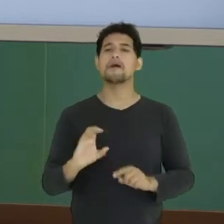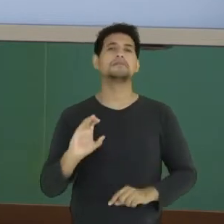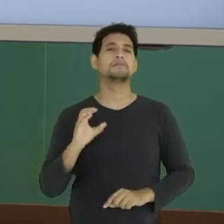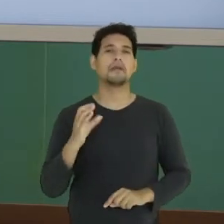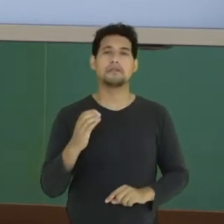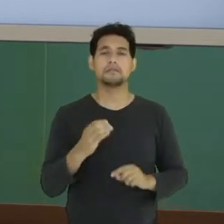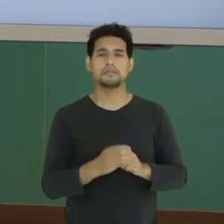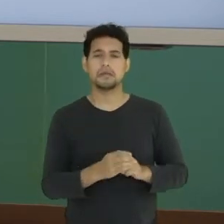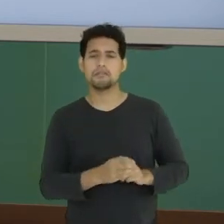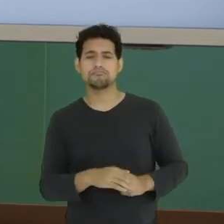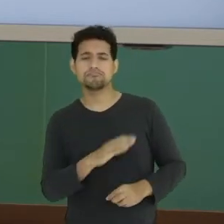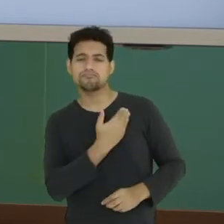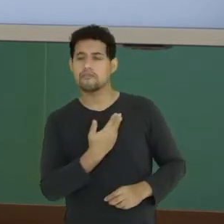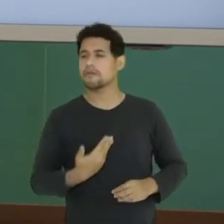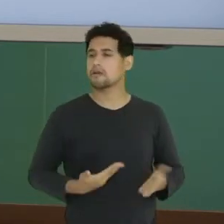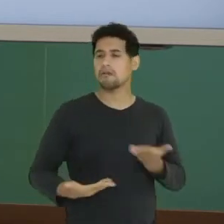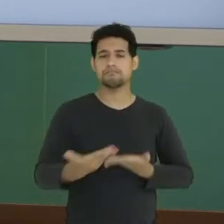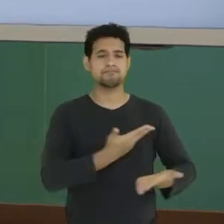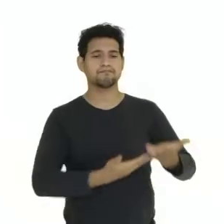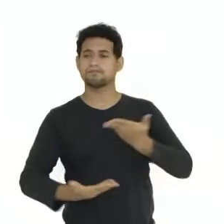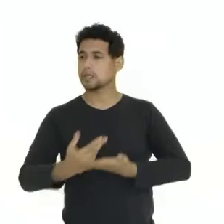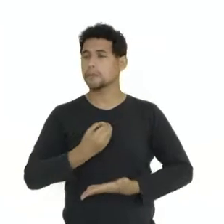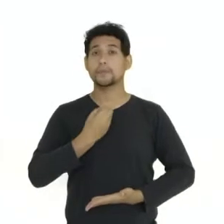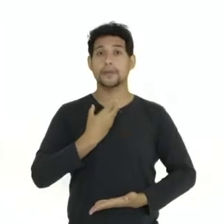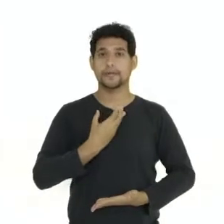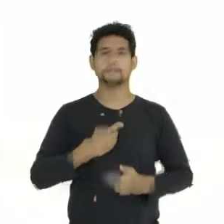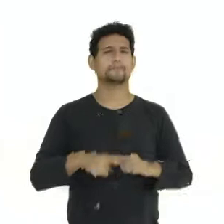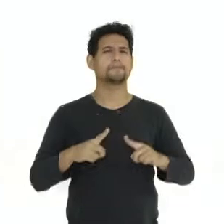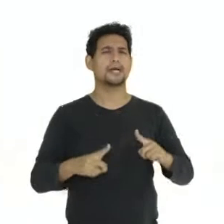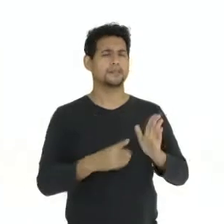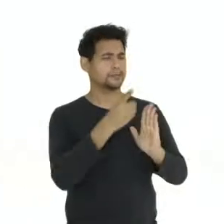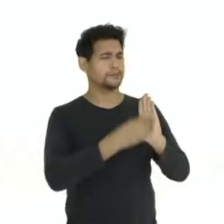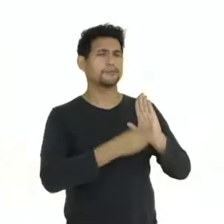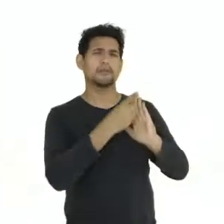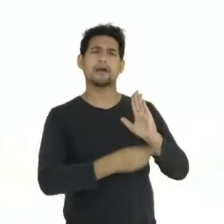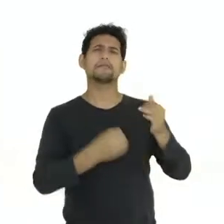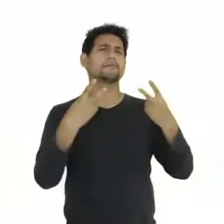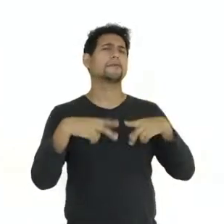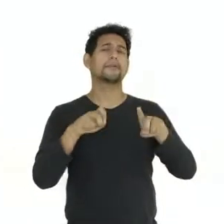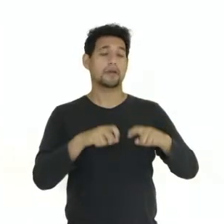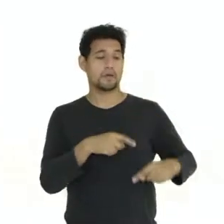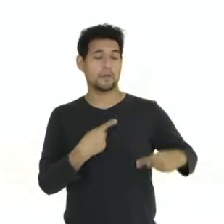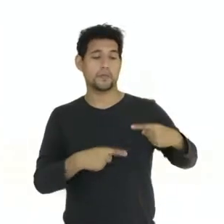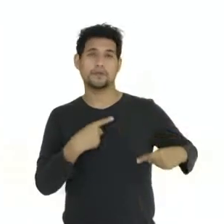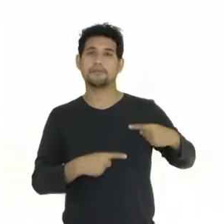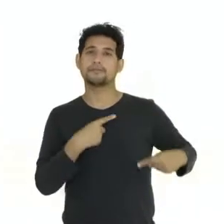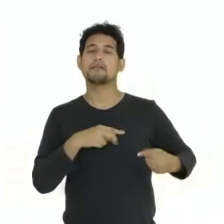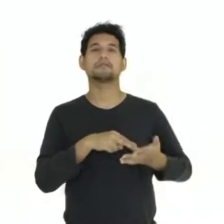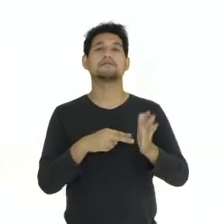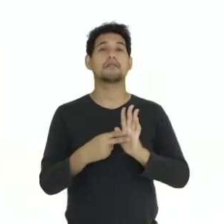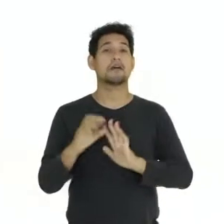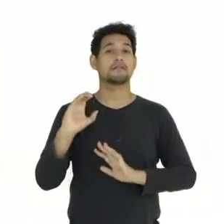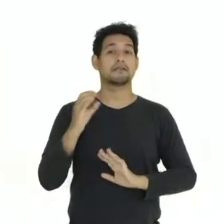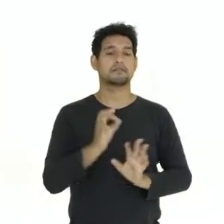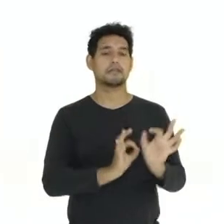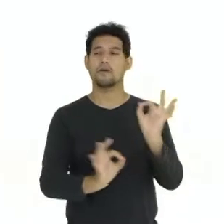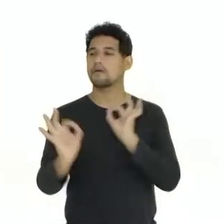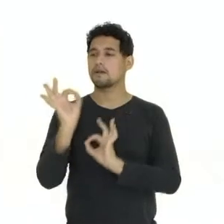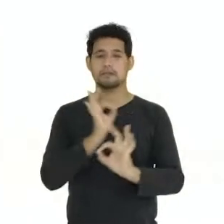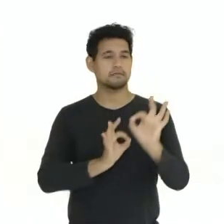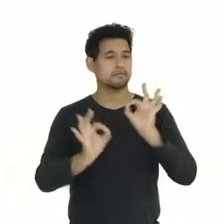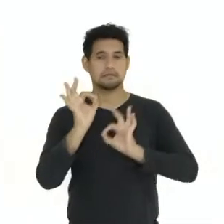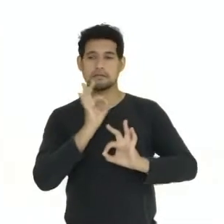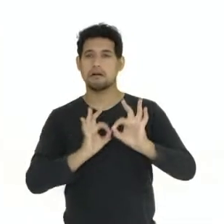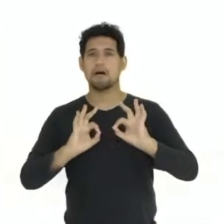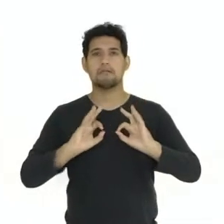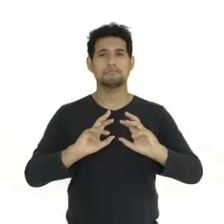governar para o bem de todos. No sentido de dicionário, podemos definir a política como a ciência da organização,